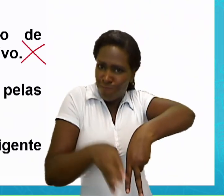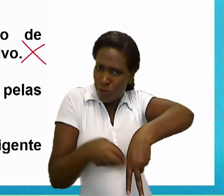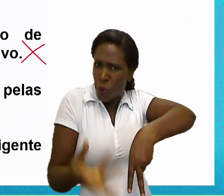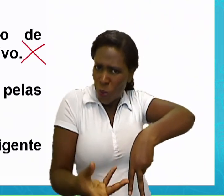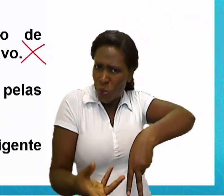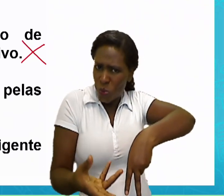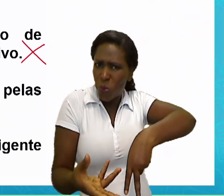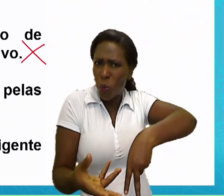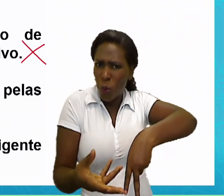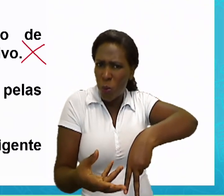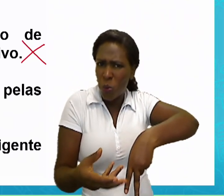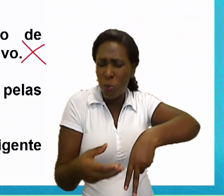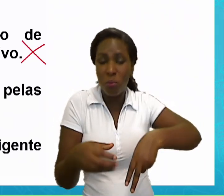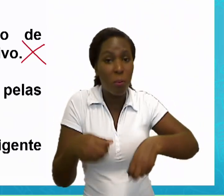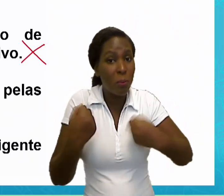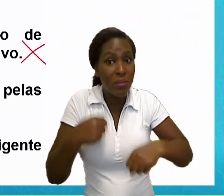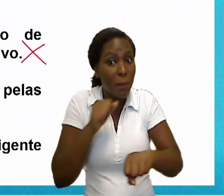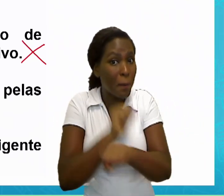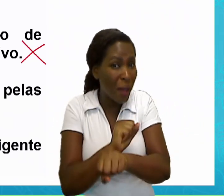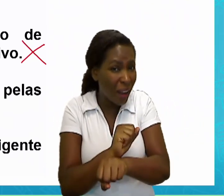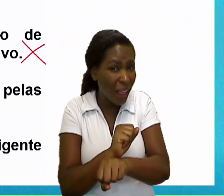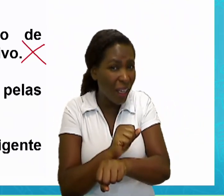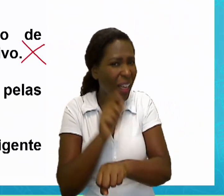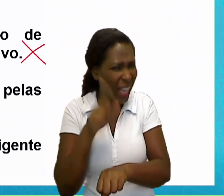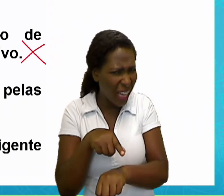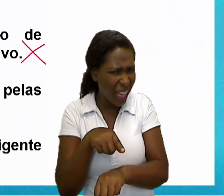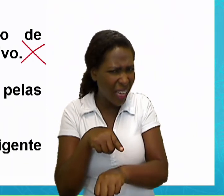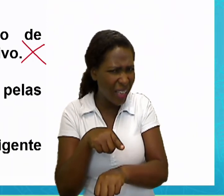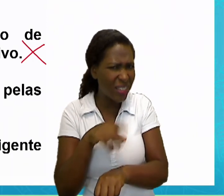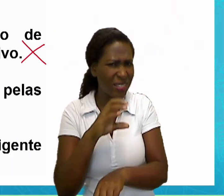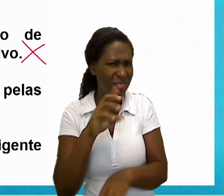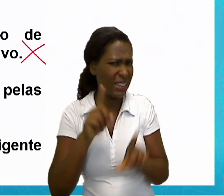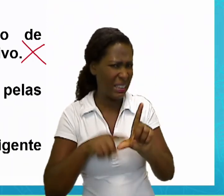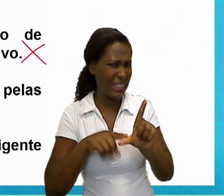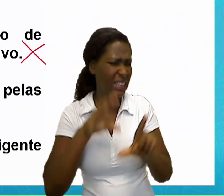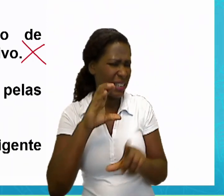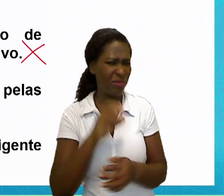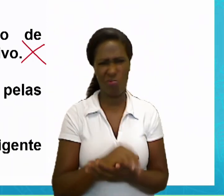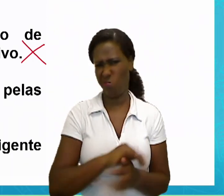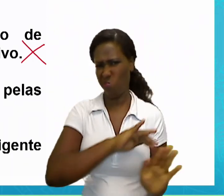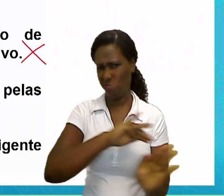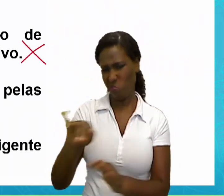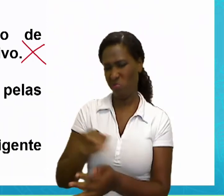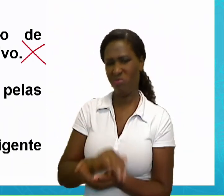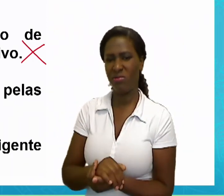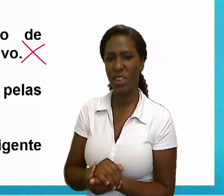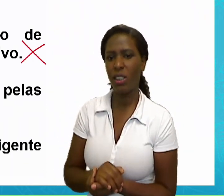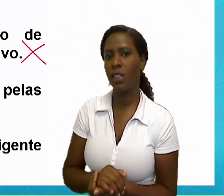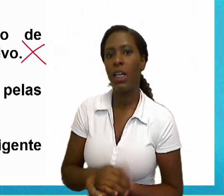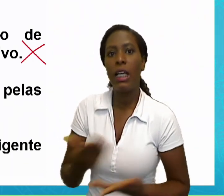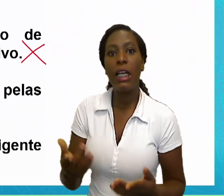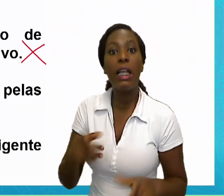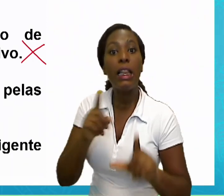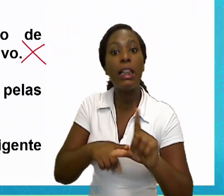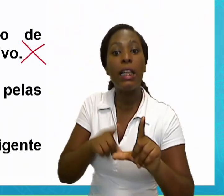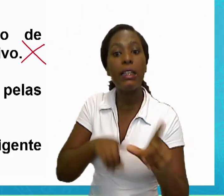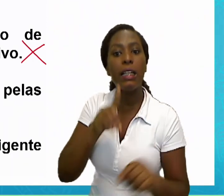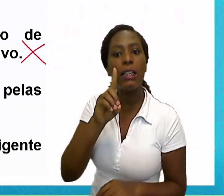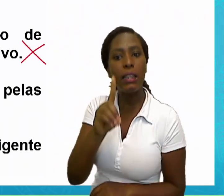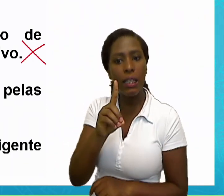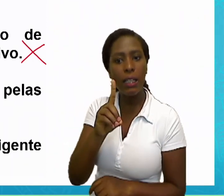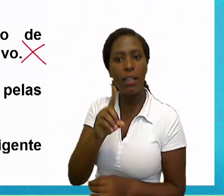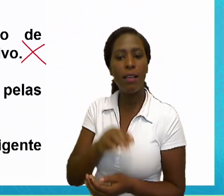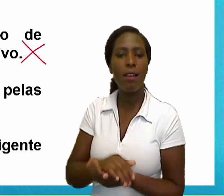pelas classes sociais economicamente desfavorecidas. Também não. Citou um equipamento de informática,